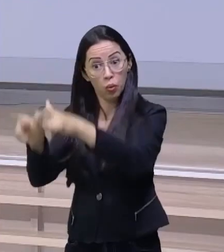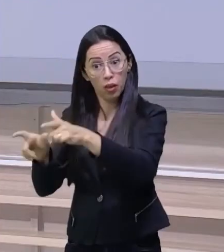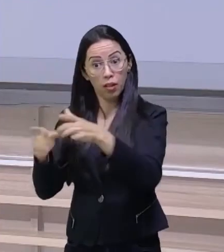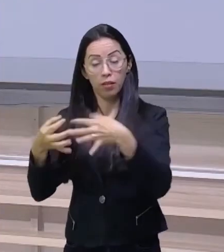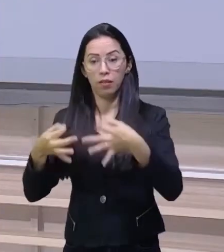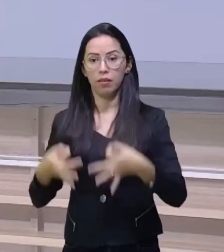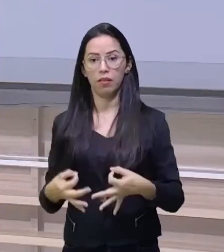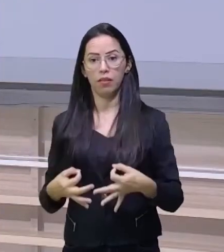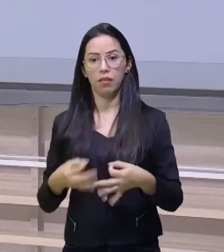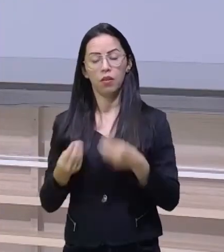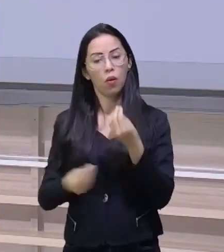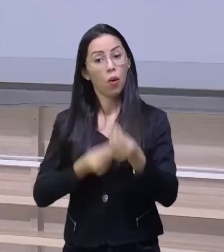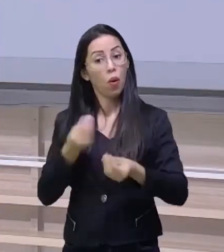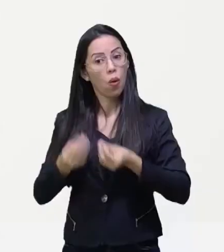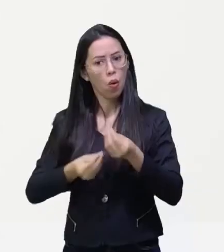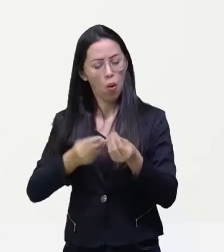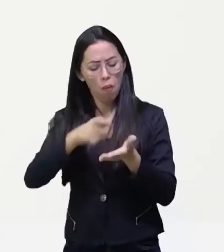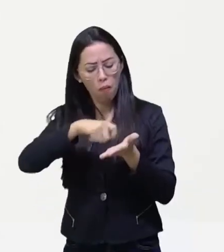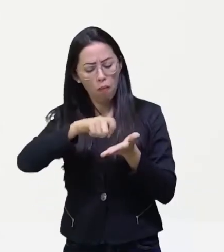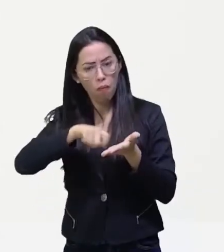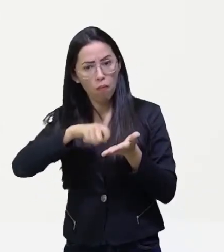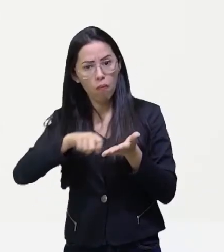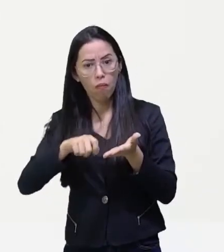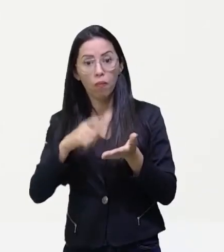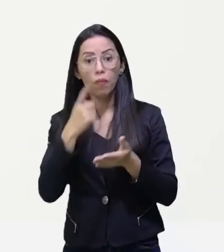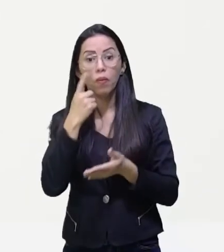o preenchimento de um envelope agora.